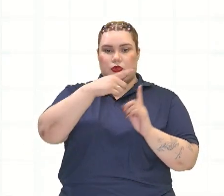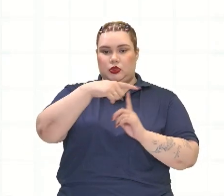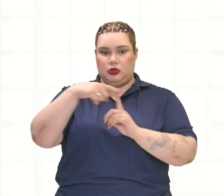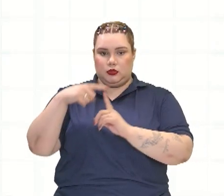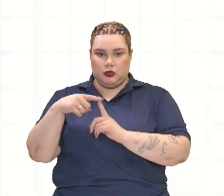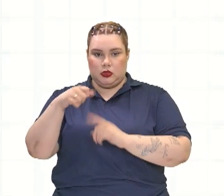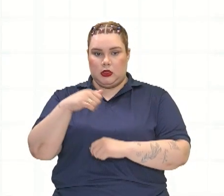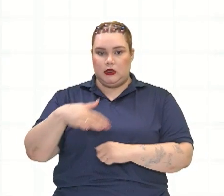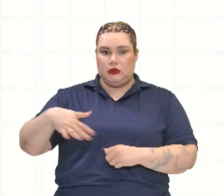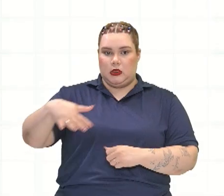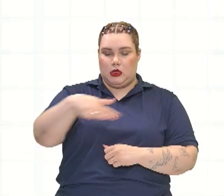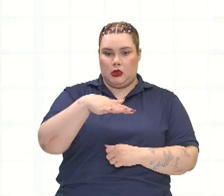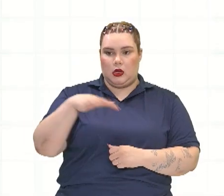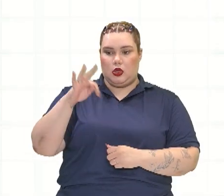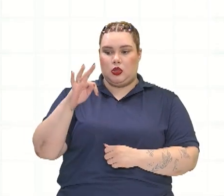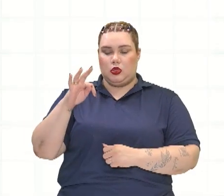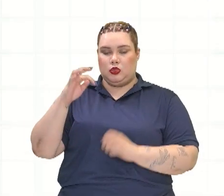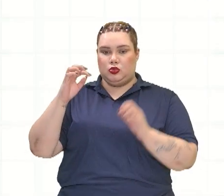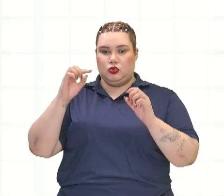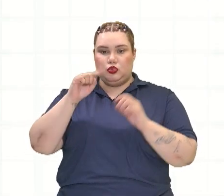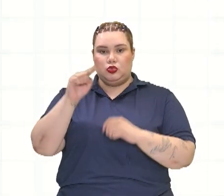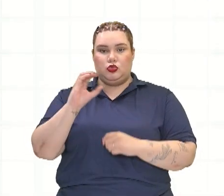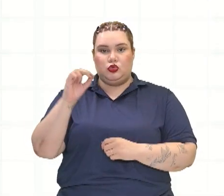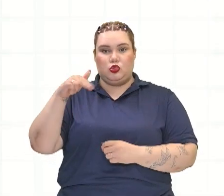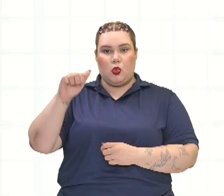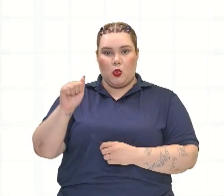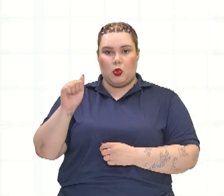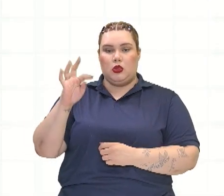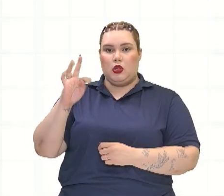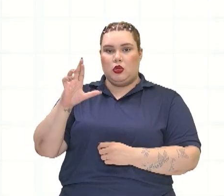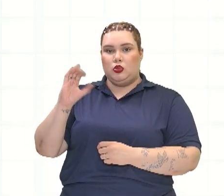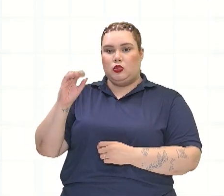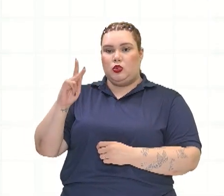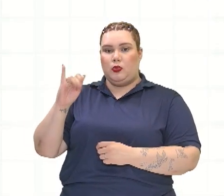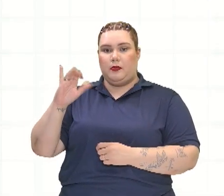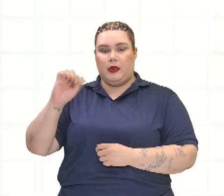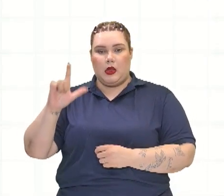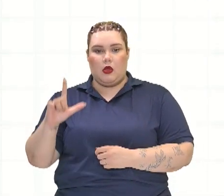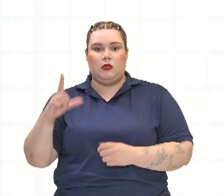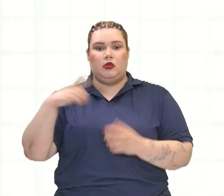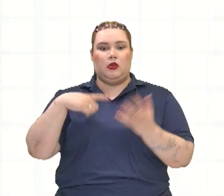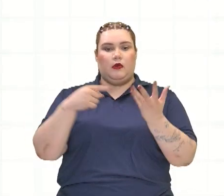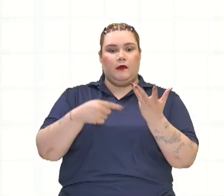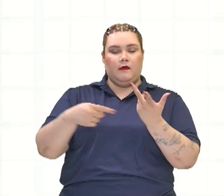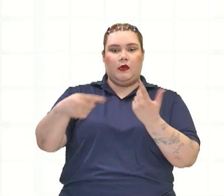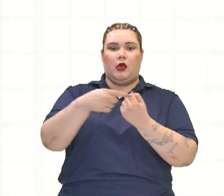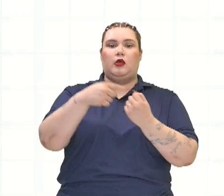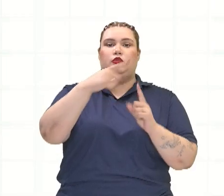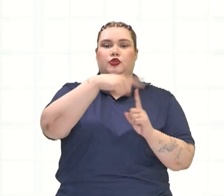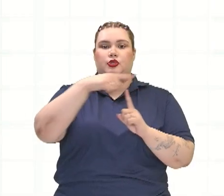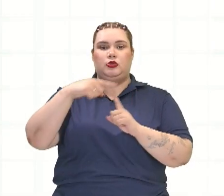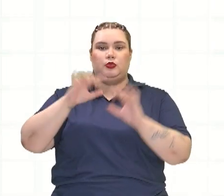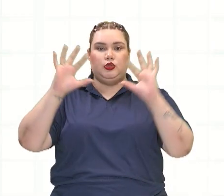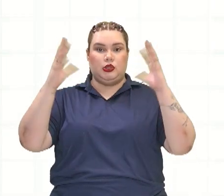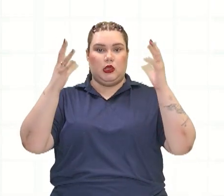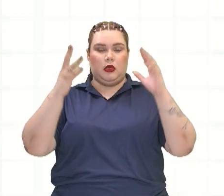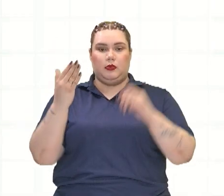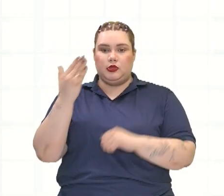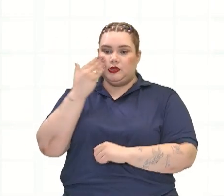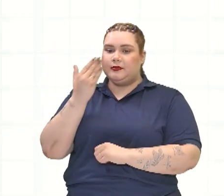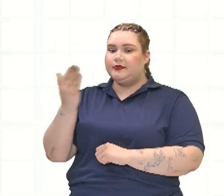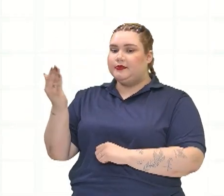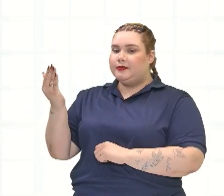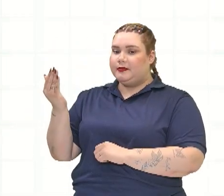zona climática tropical, nós temos vários climas, como o equatorial, o tropical,